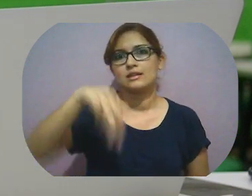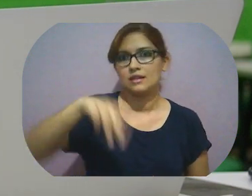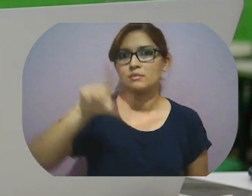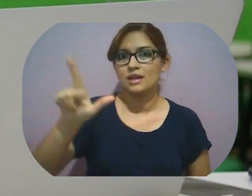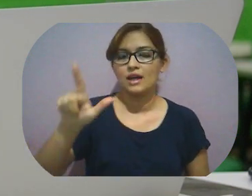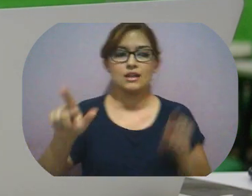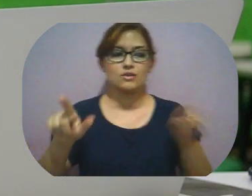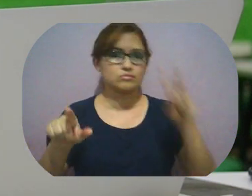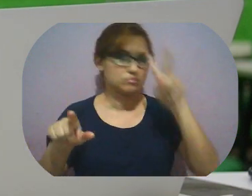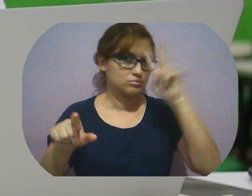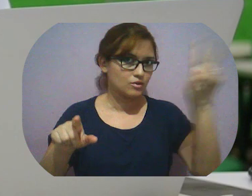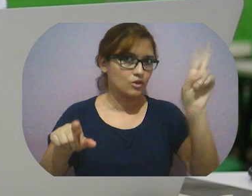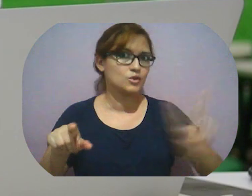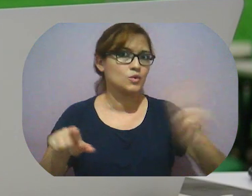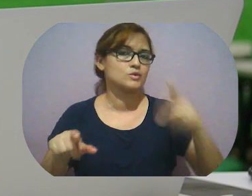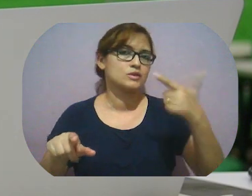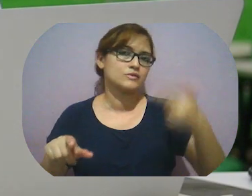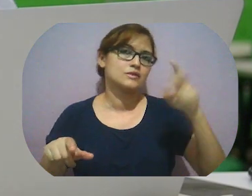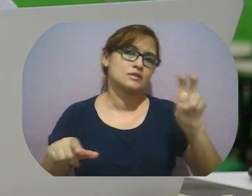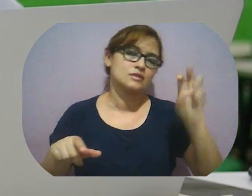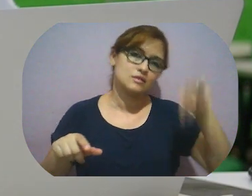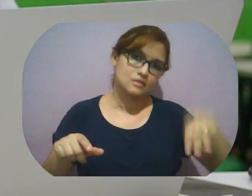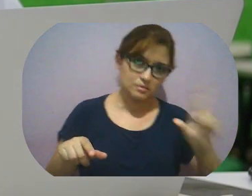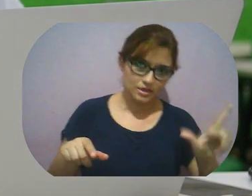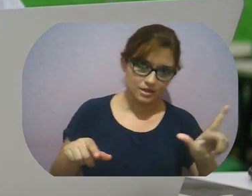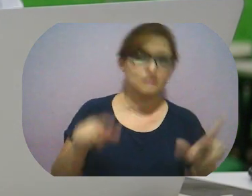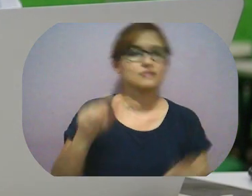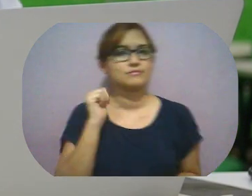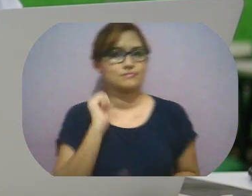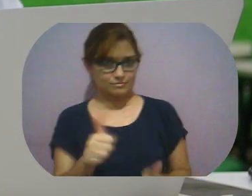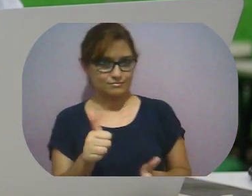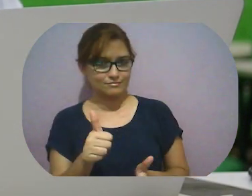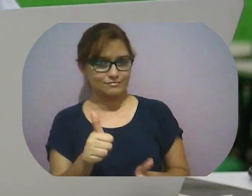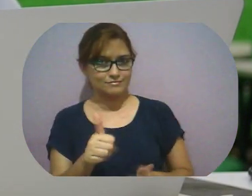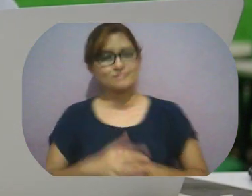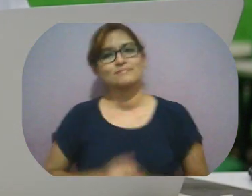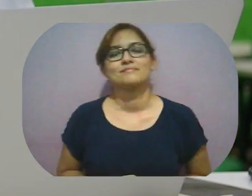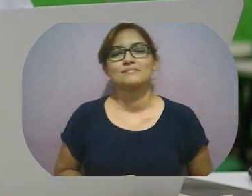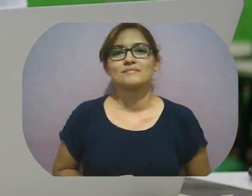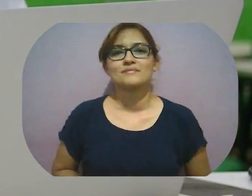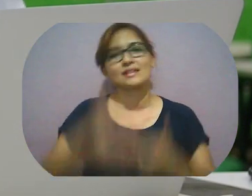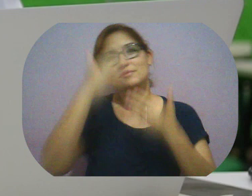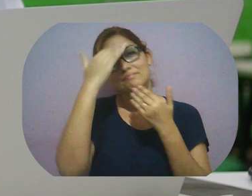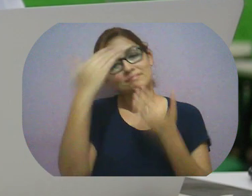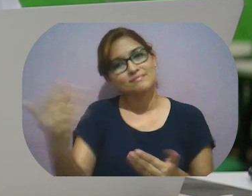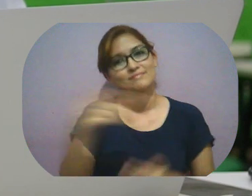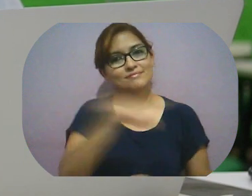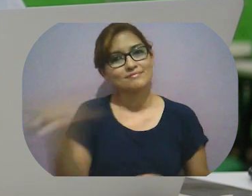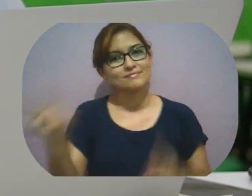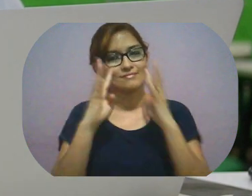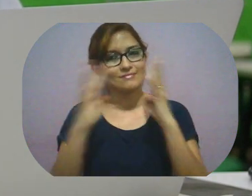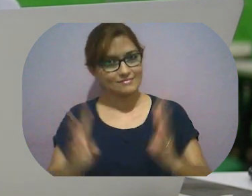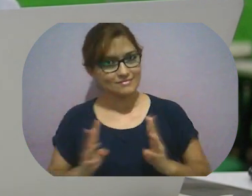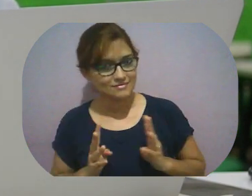ml, né, de hipoclorito de sódio, nesse percentual, você vai ter que medir o volume. Então, é isso aí. Né? Muito